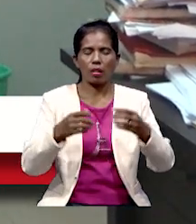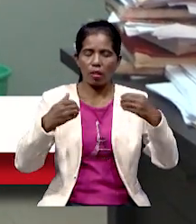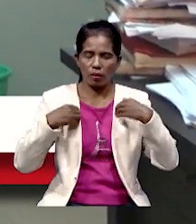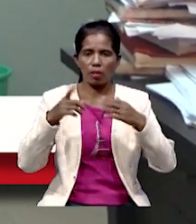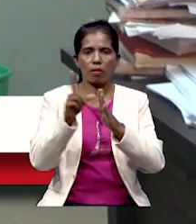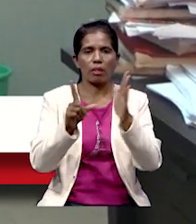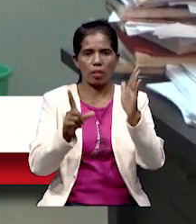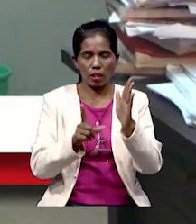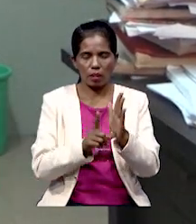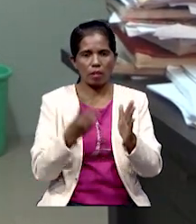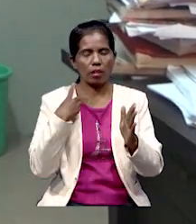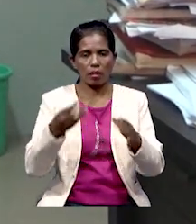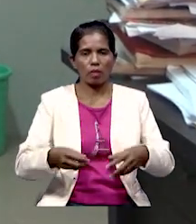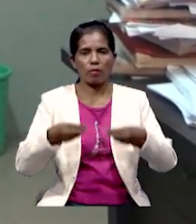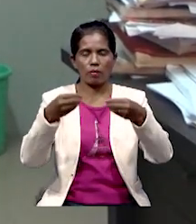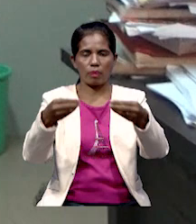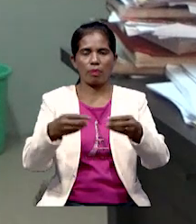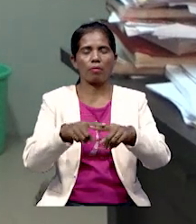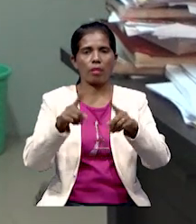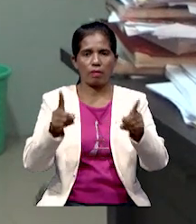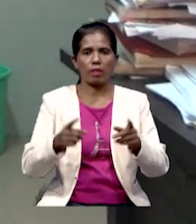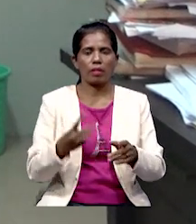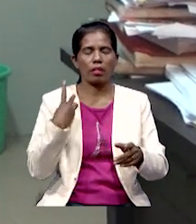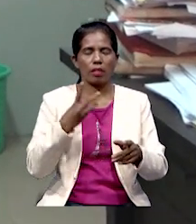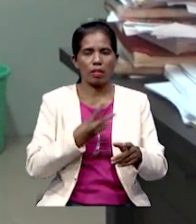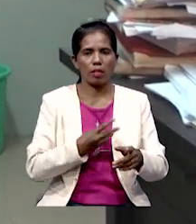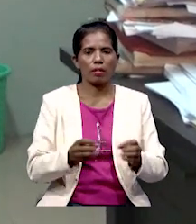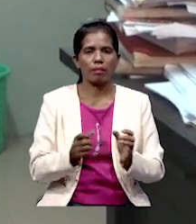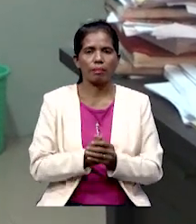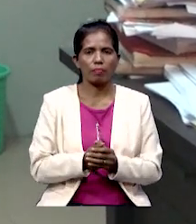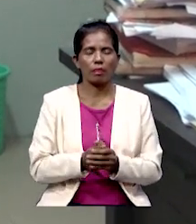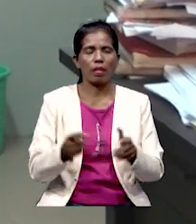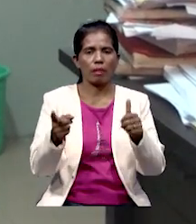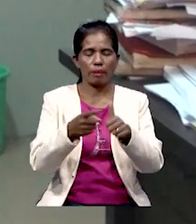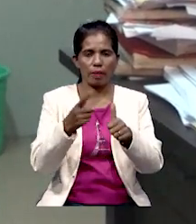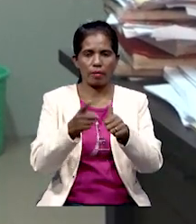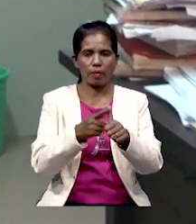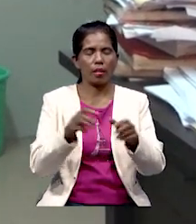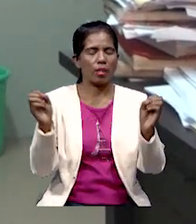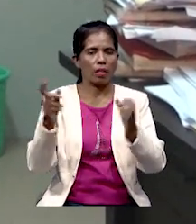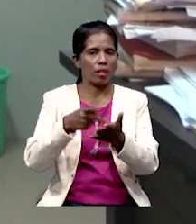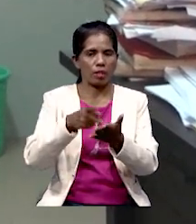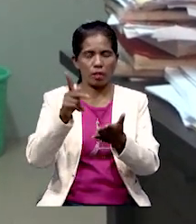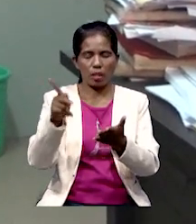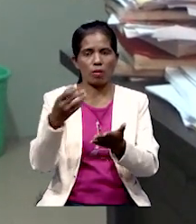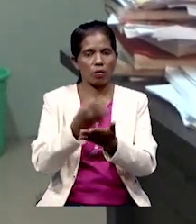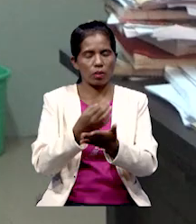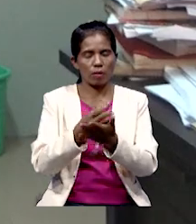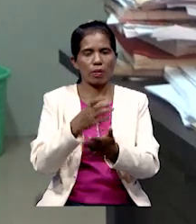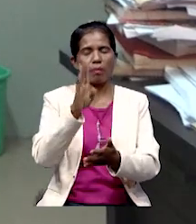ne notifikasaun mo sita fo datau. Mai be notifikasaun ne faseadamente. Primeiro uma classe selu tasa, segundo